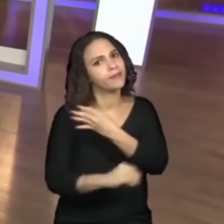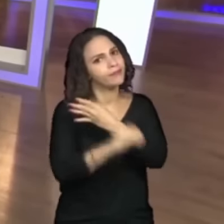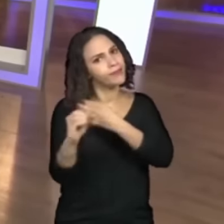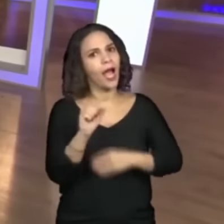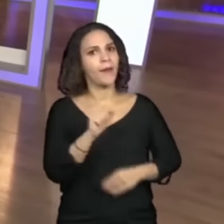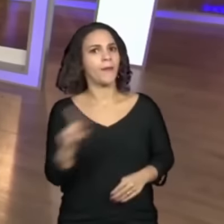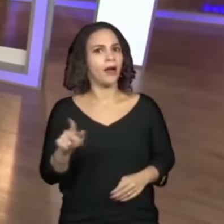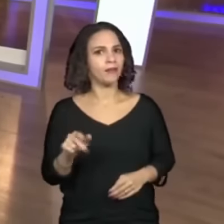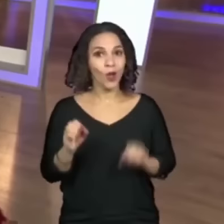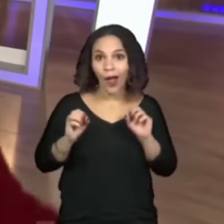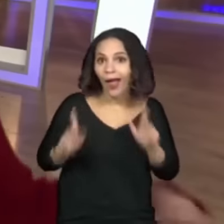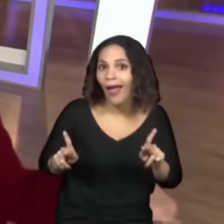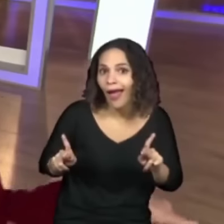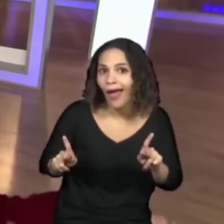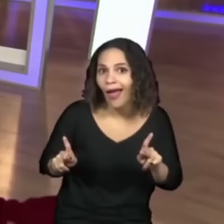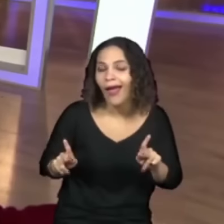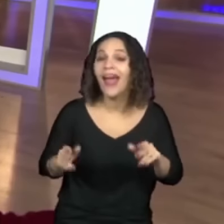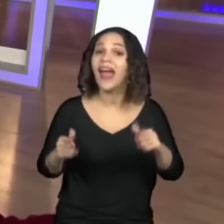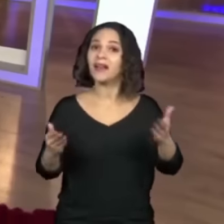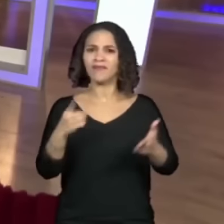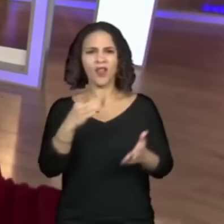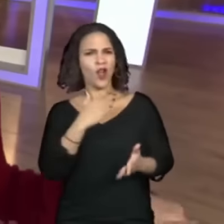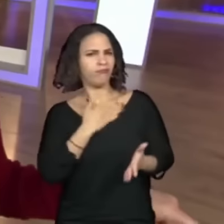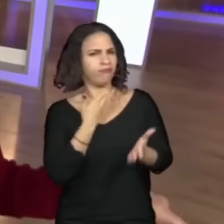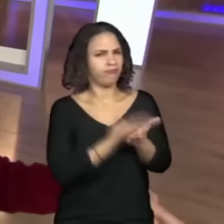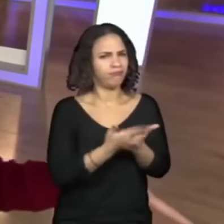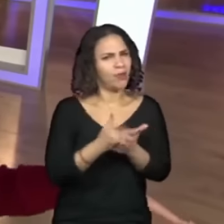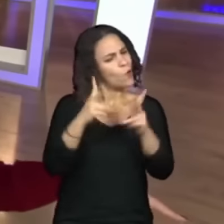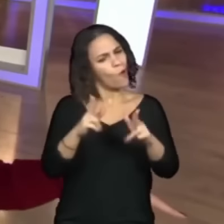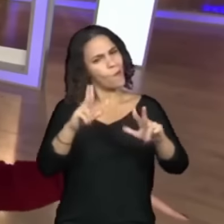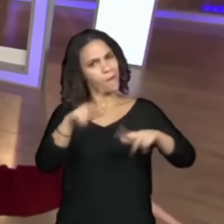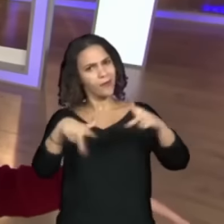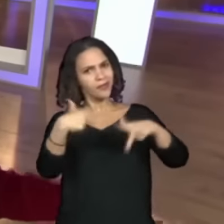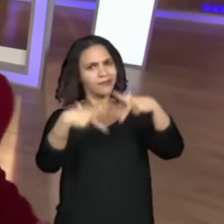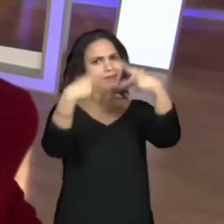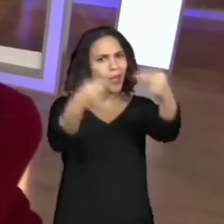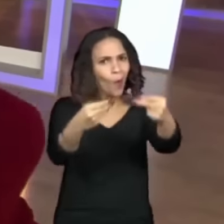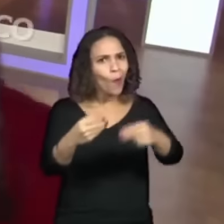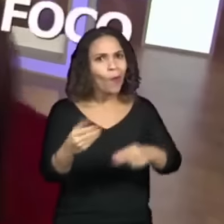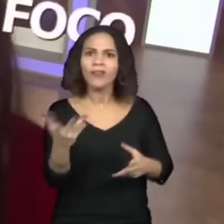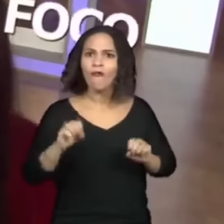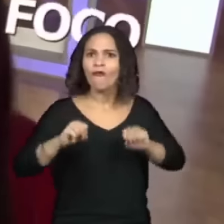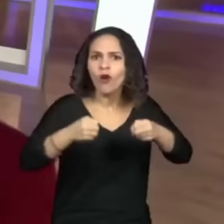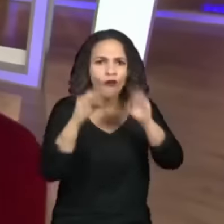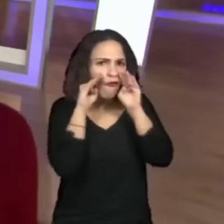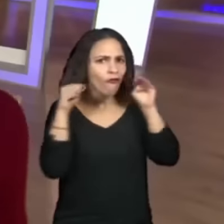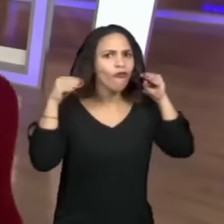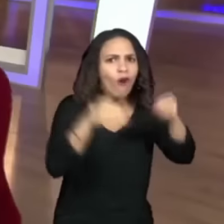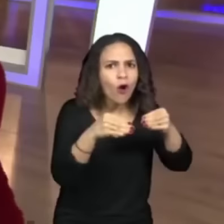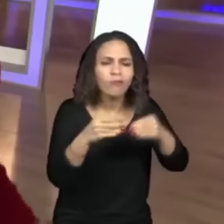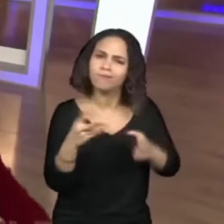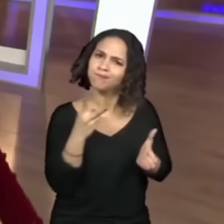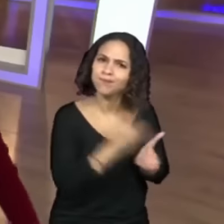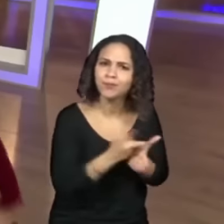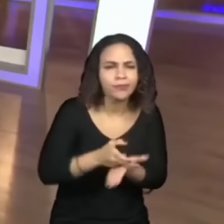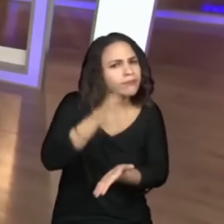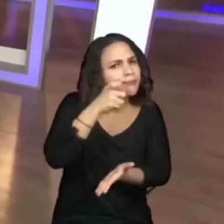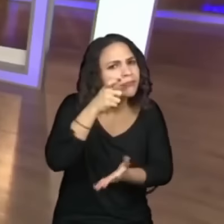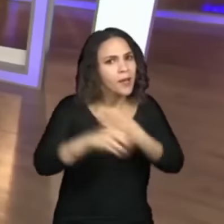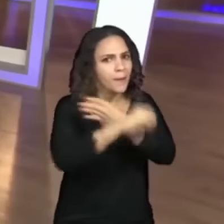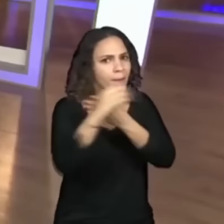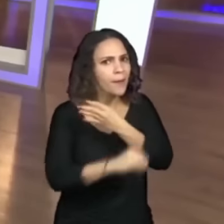Centro de Mídias, ok? Pra quem gosta de estudar, esse é um presentão, não é? Então, ó, força, foco e continue acompanhando as aulas